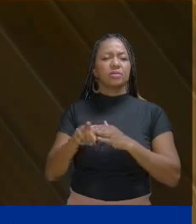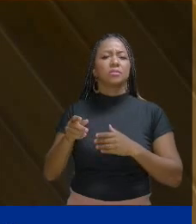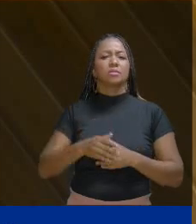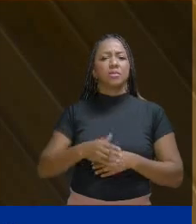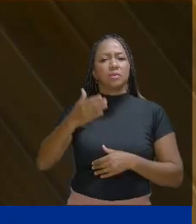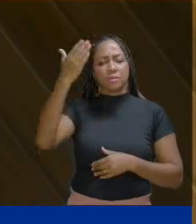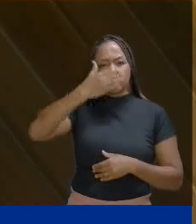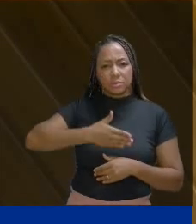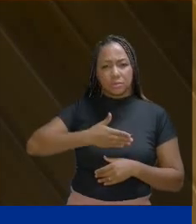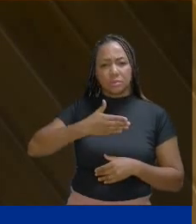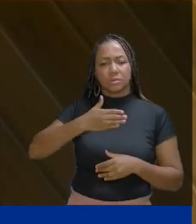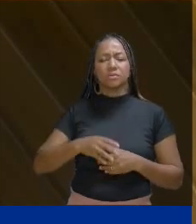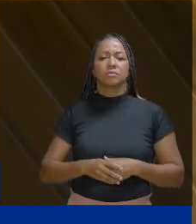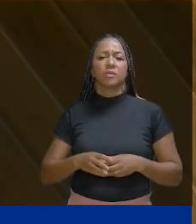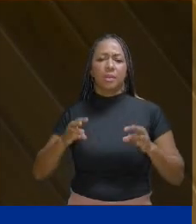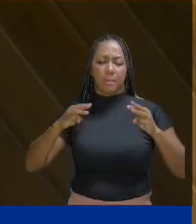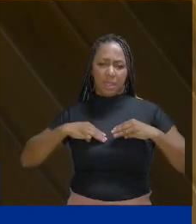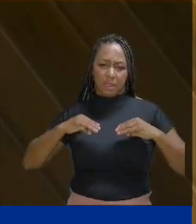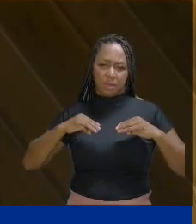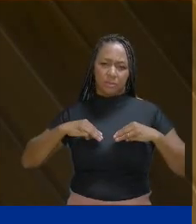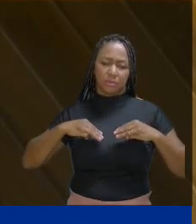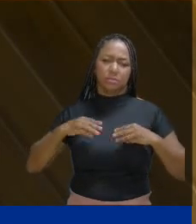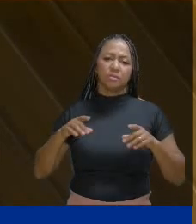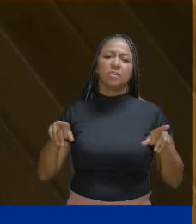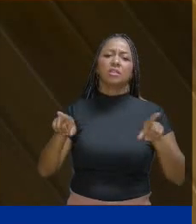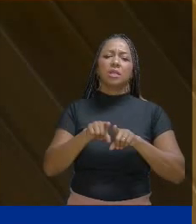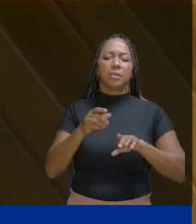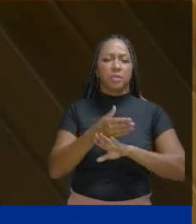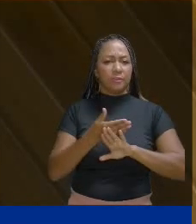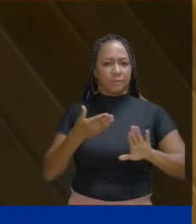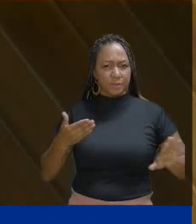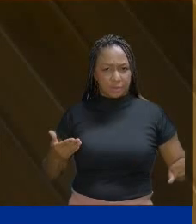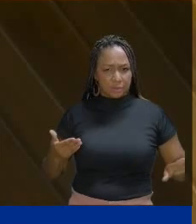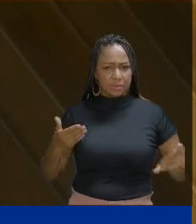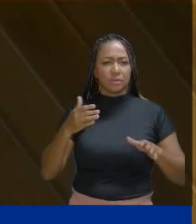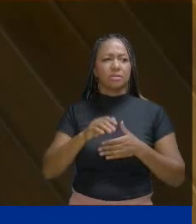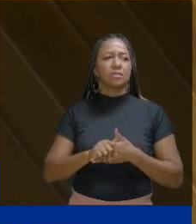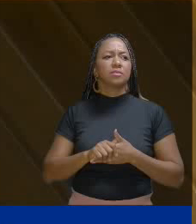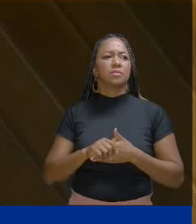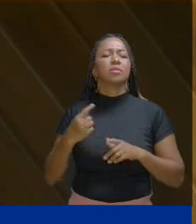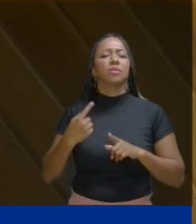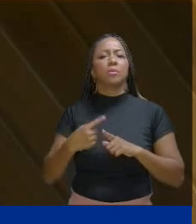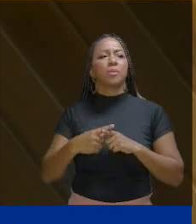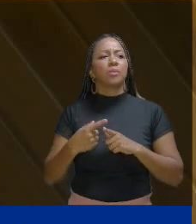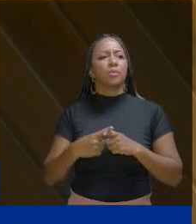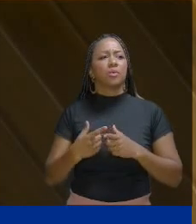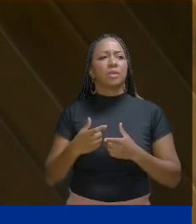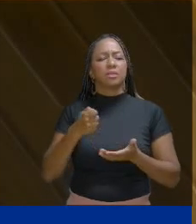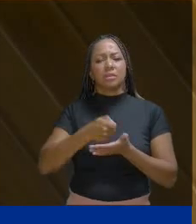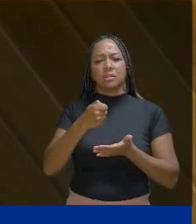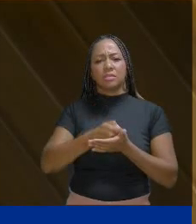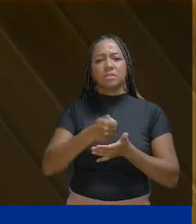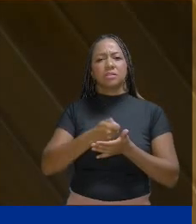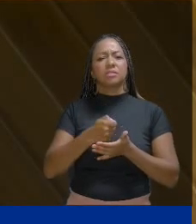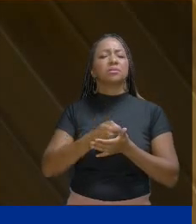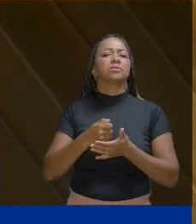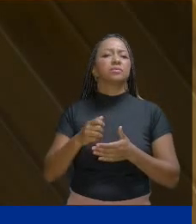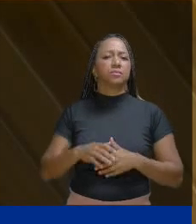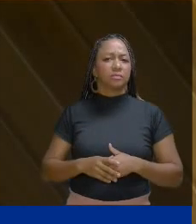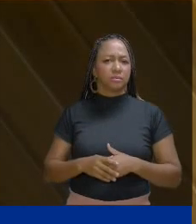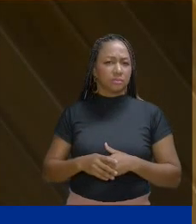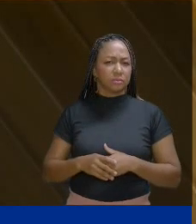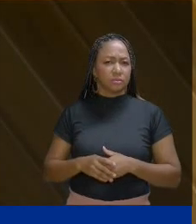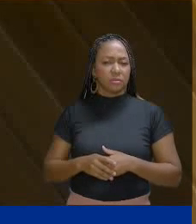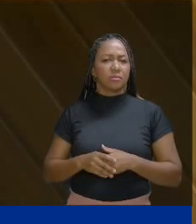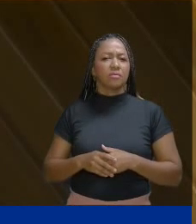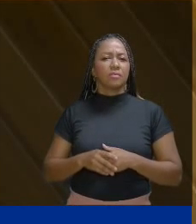ocorrência dela constitui matéria de mérito. Também estou afastando a preliminar de decadência porque não se exige a formação de